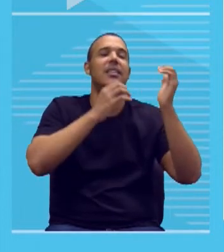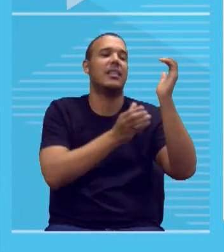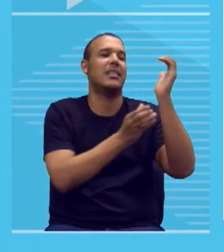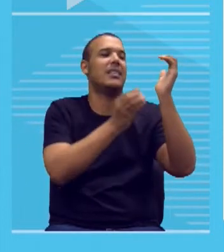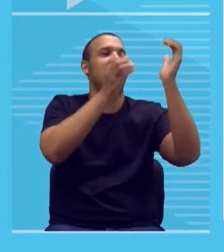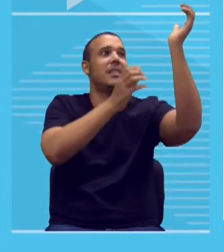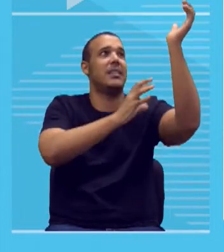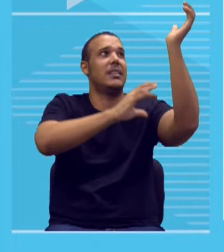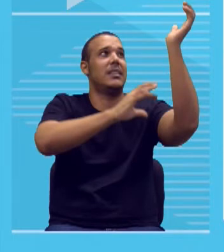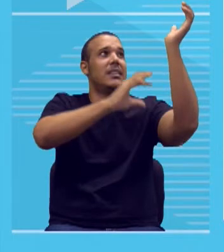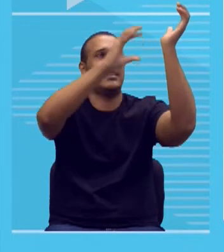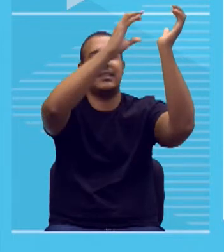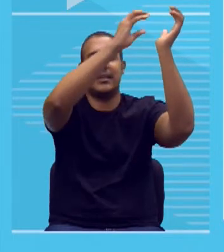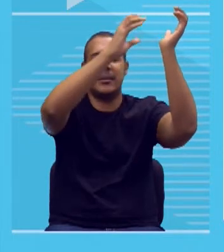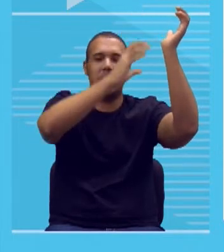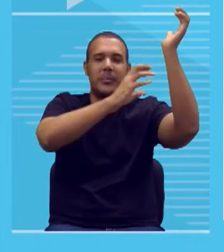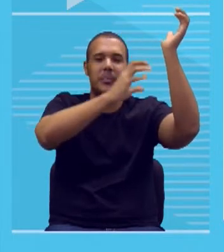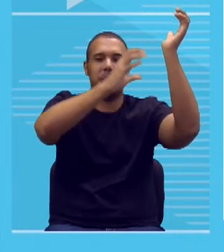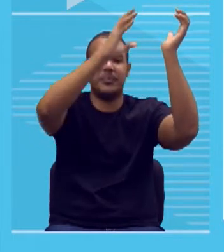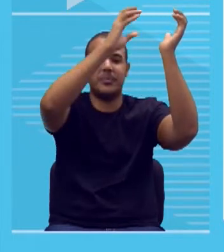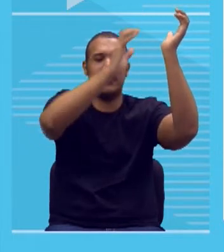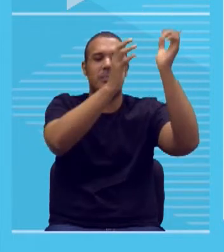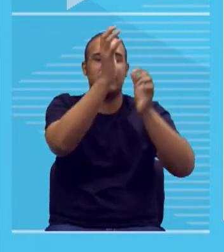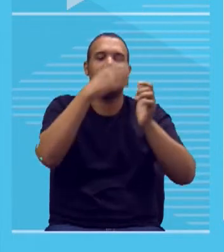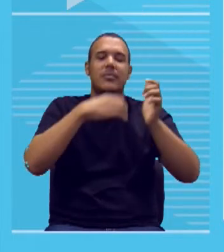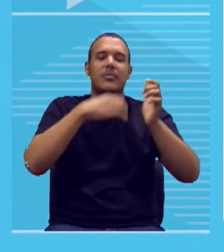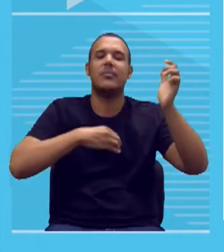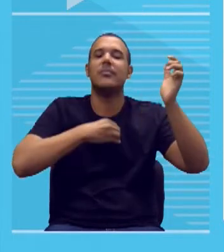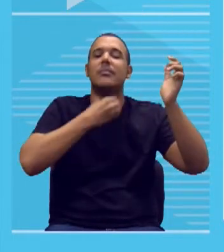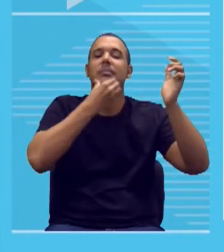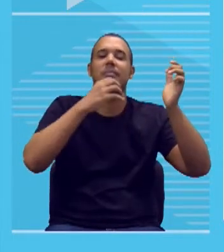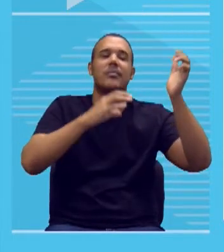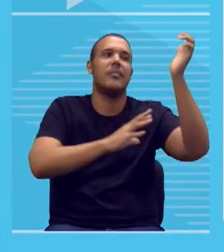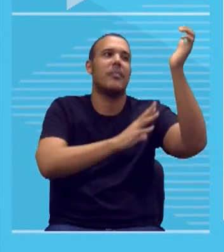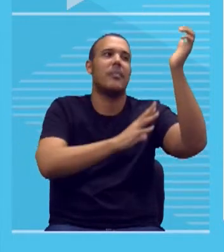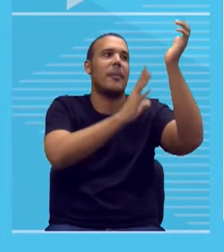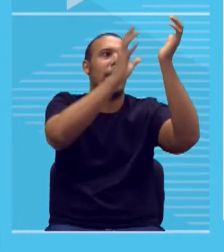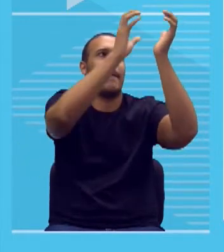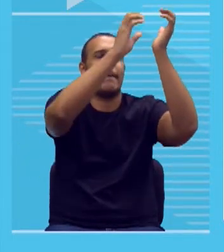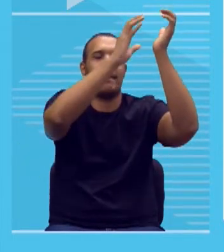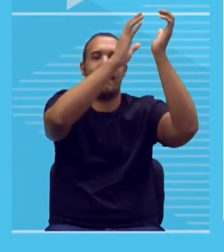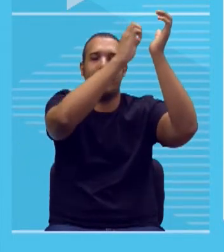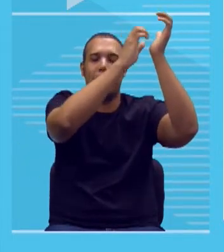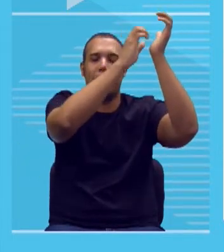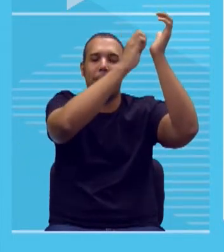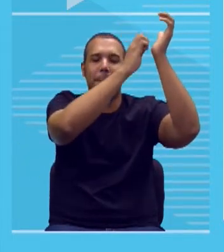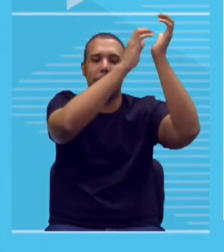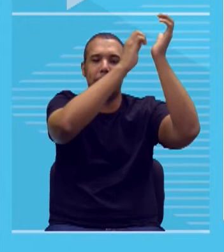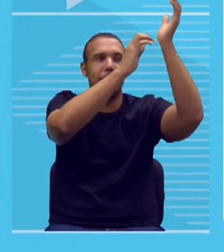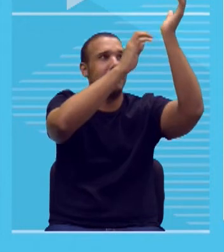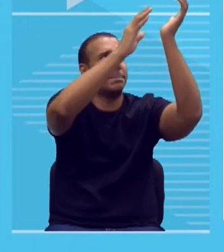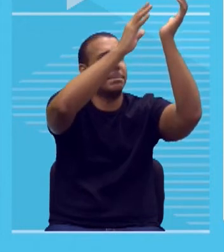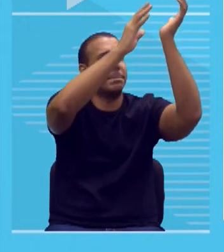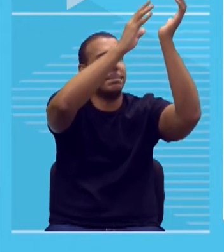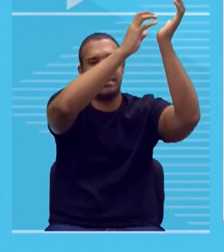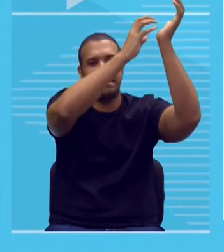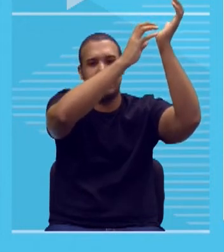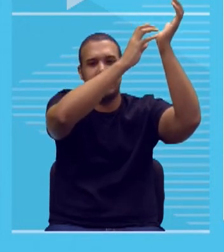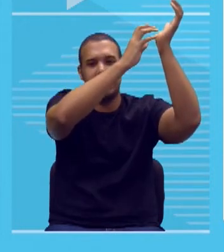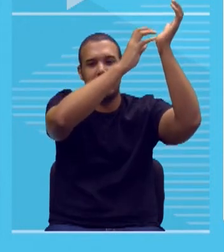chegar o pescocinho chegar ao pescocinho para encontrar alimentos regiões mais